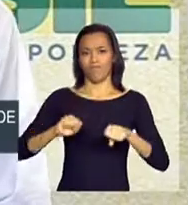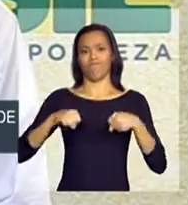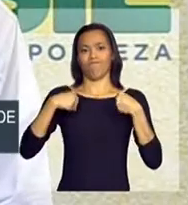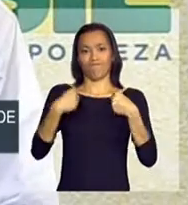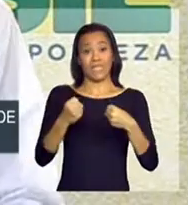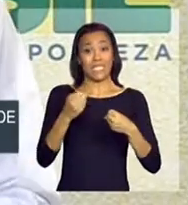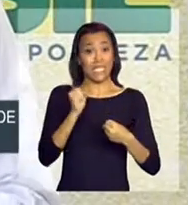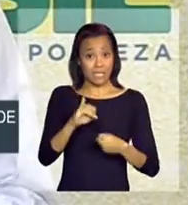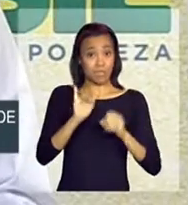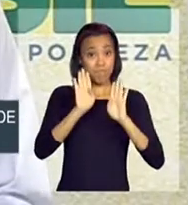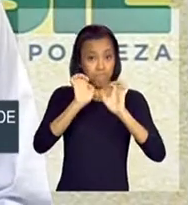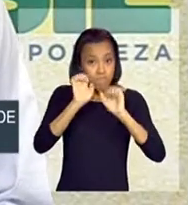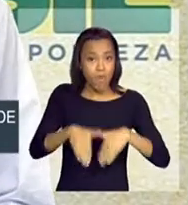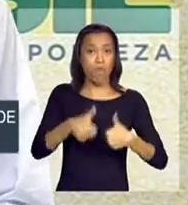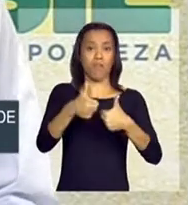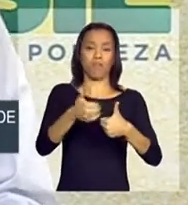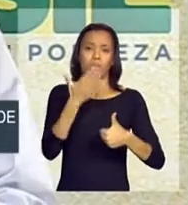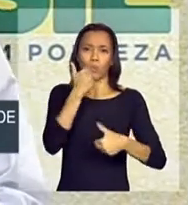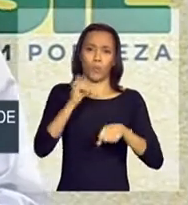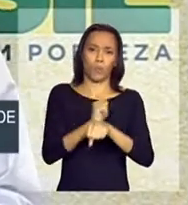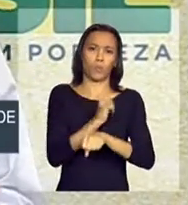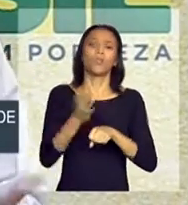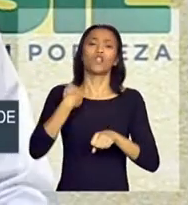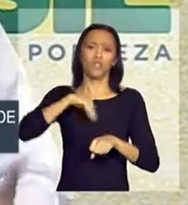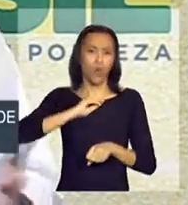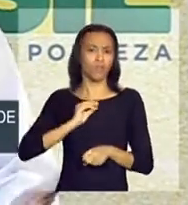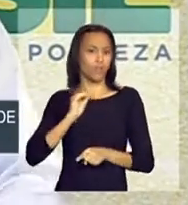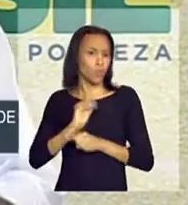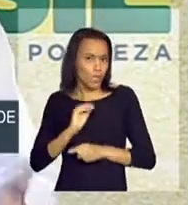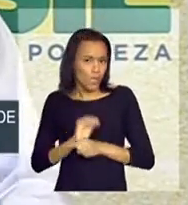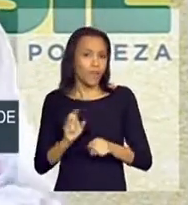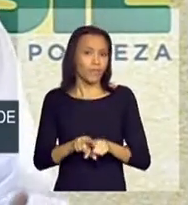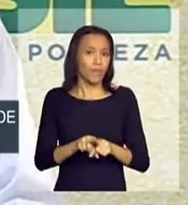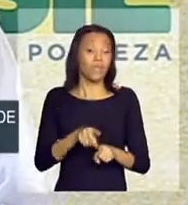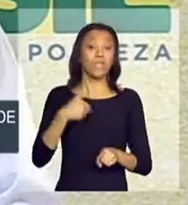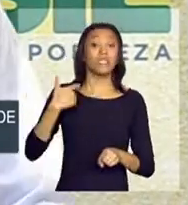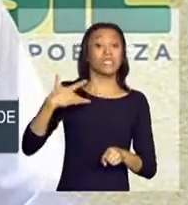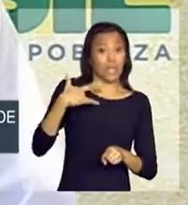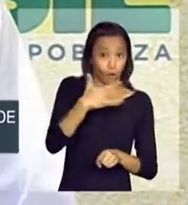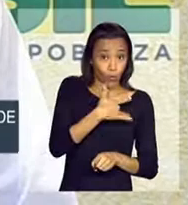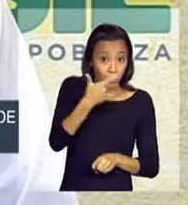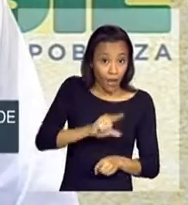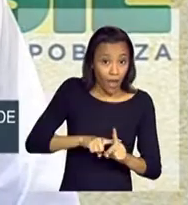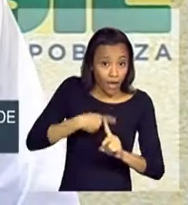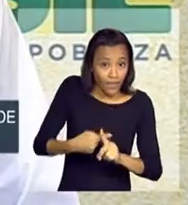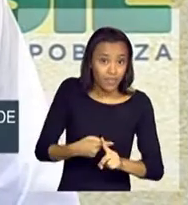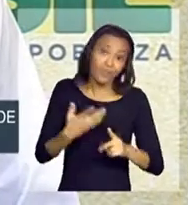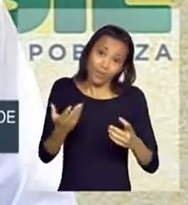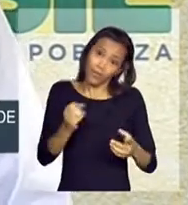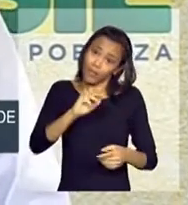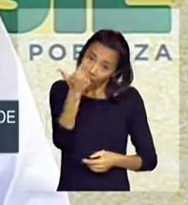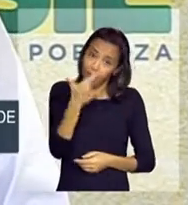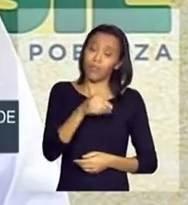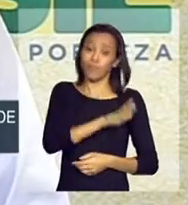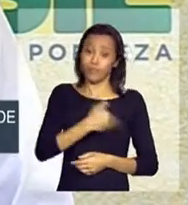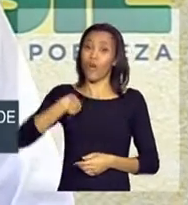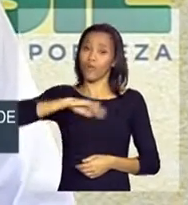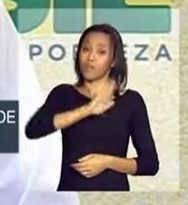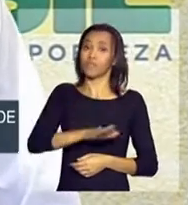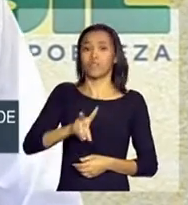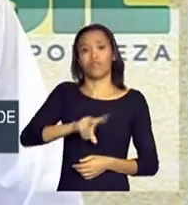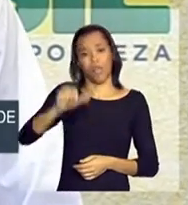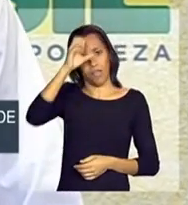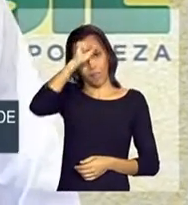estiver bem alimentado que nós vamos cuidar disso e também com saúde com certeza nós crianças vão ter um rendimento